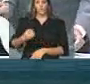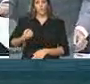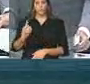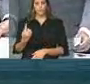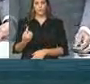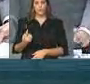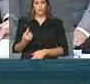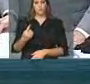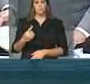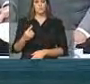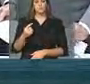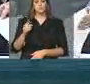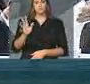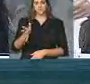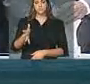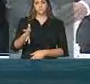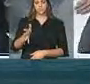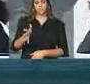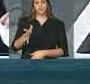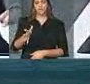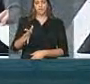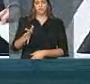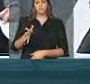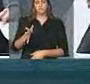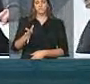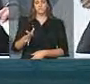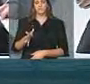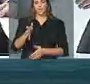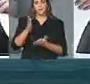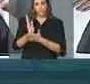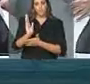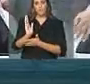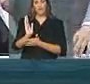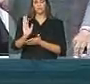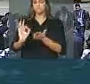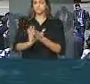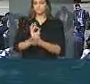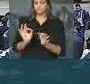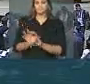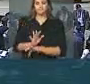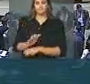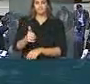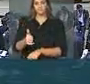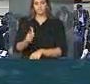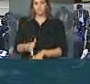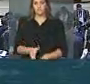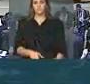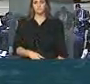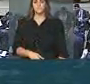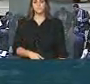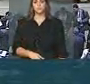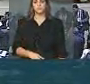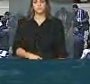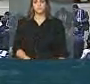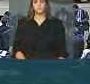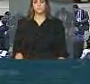e já promulgou ok então gostaria em primeiro lugar de deputado